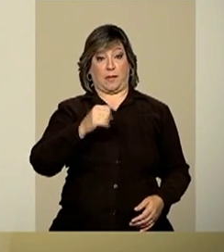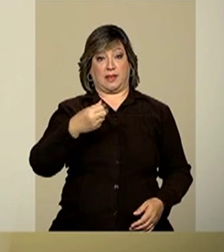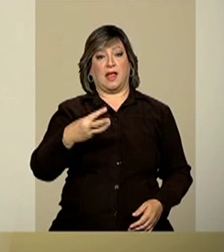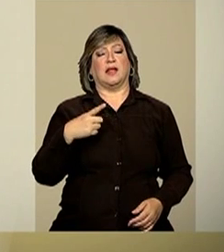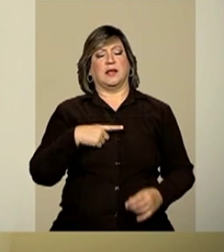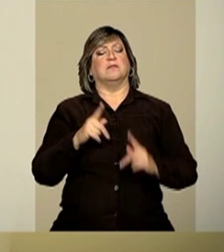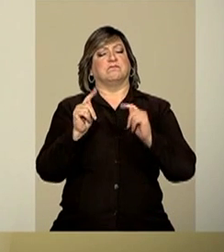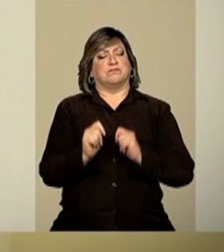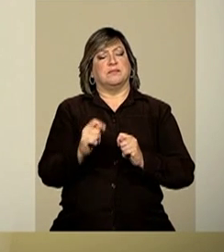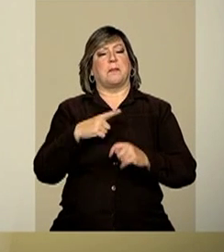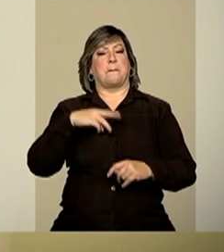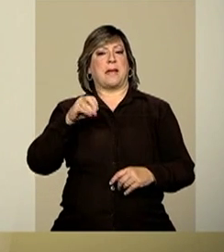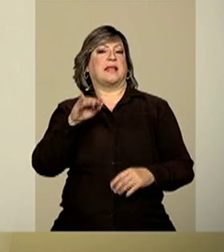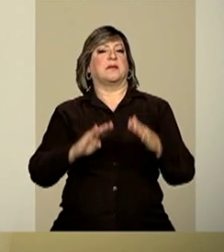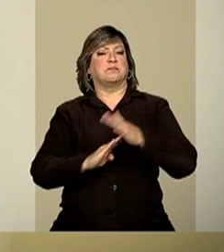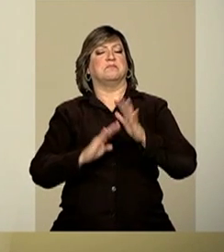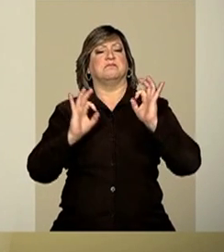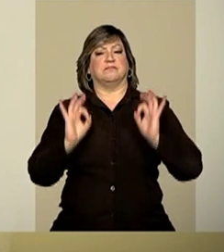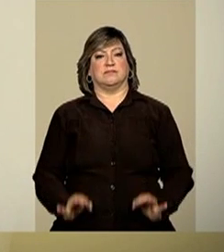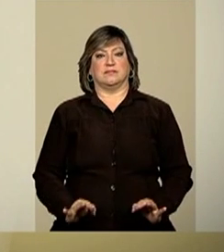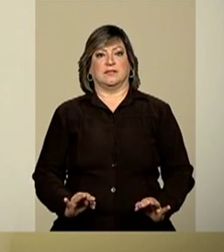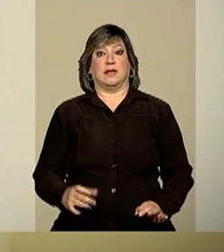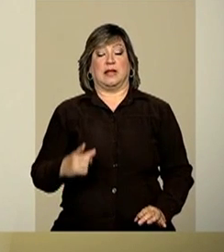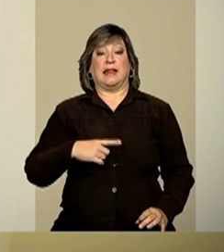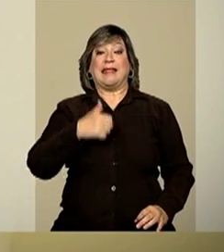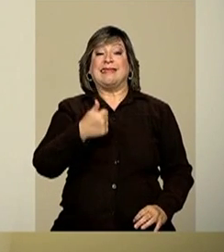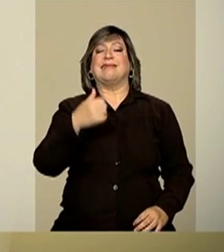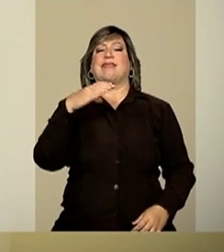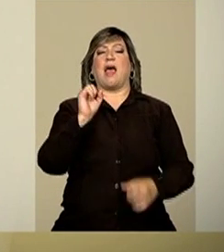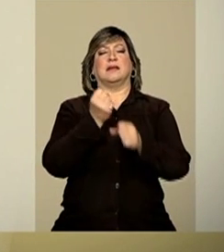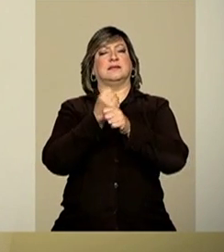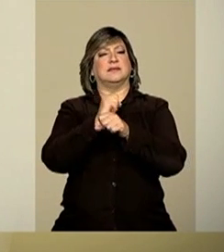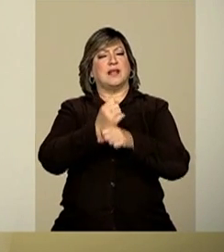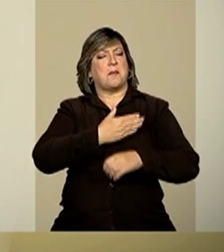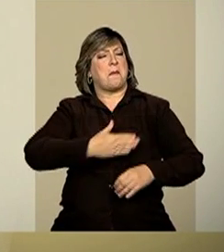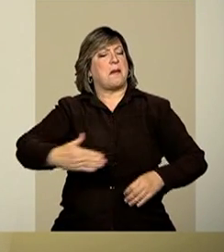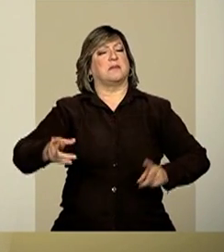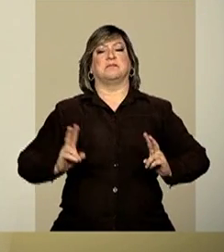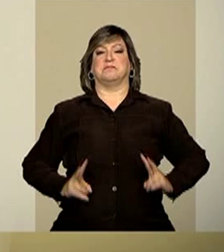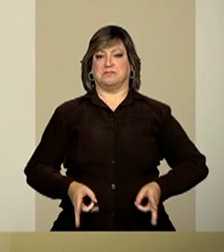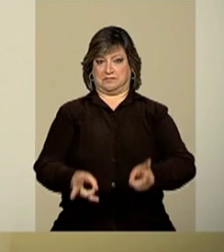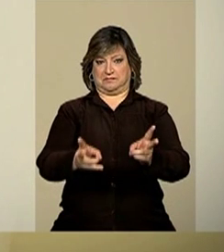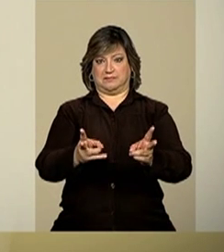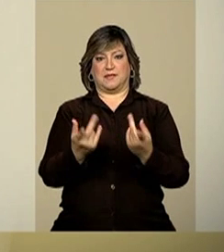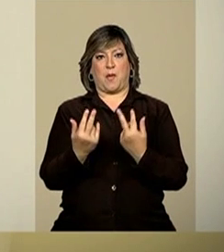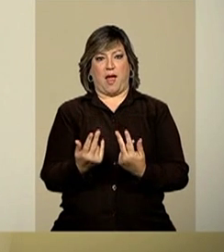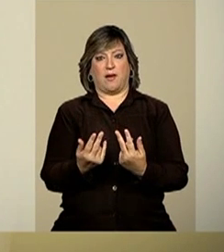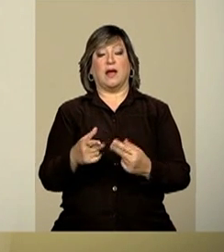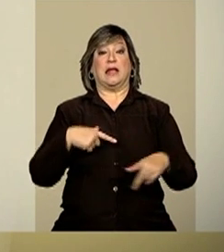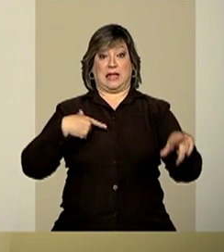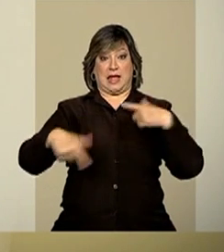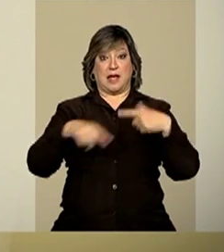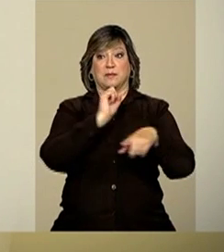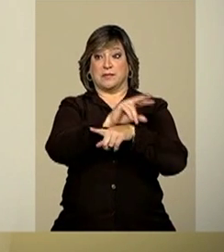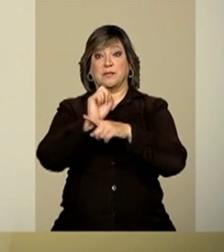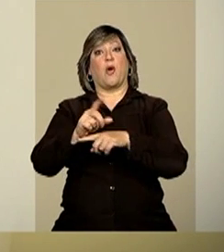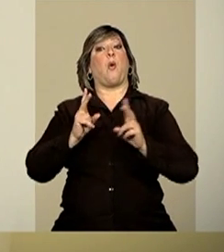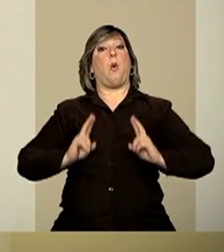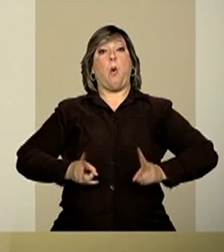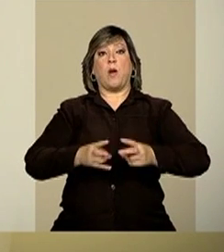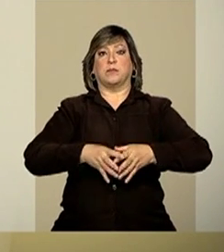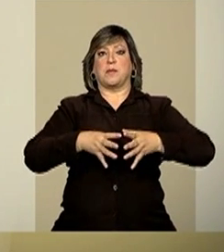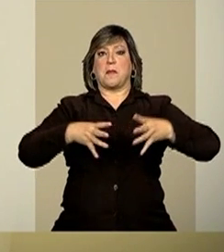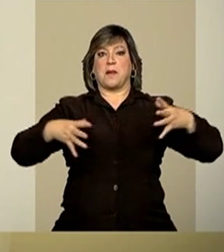da meta. O décimo ano consecutivo em que isso ocorre. O emprego continua crescendo.